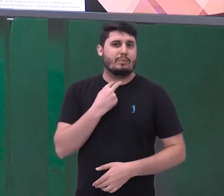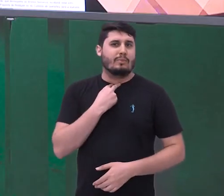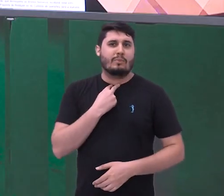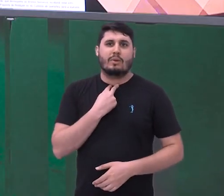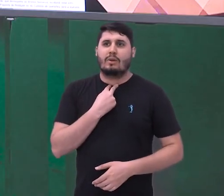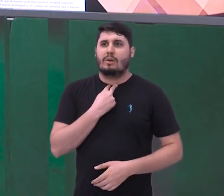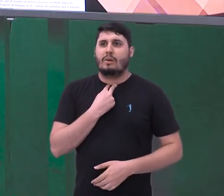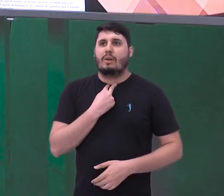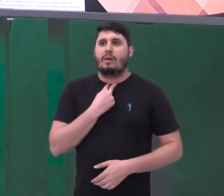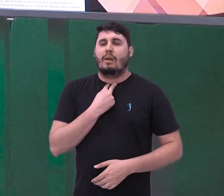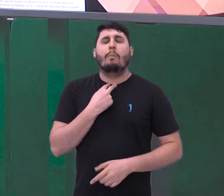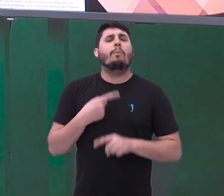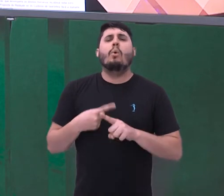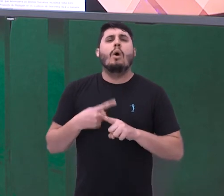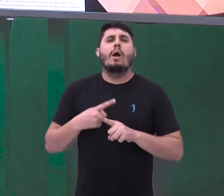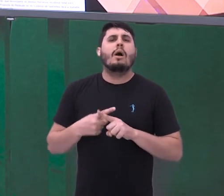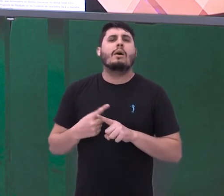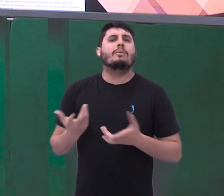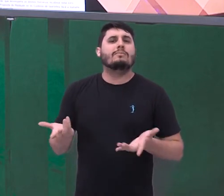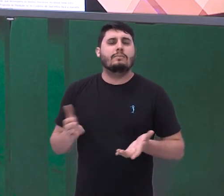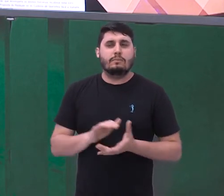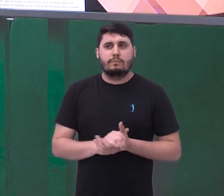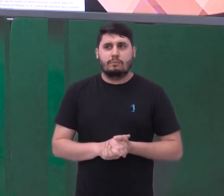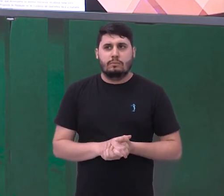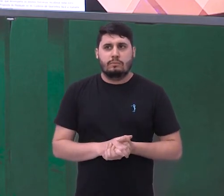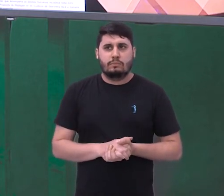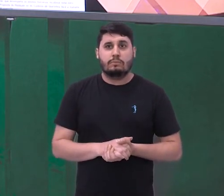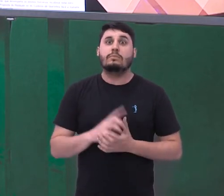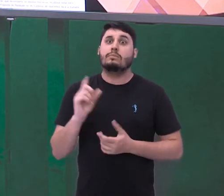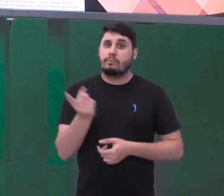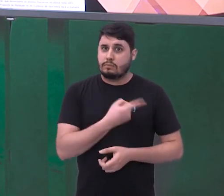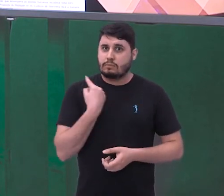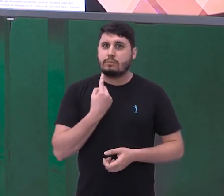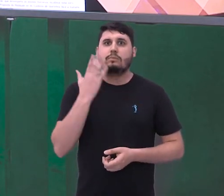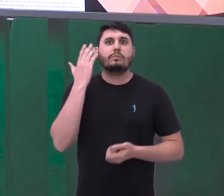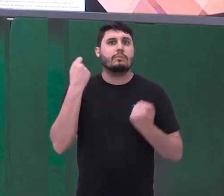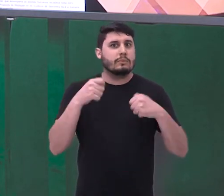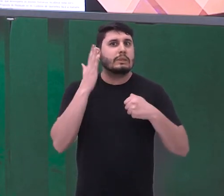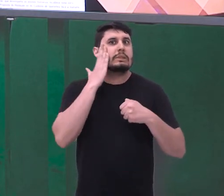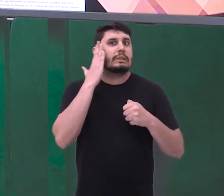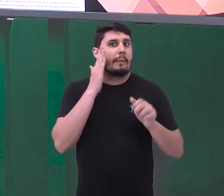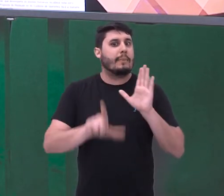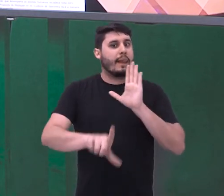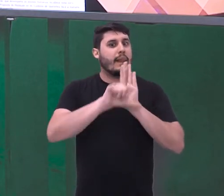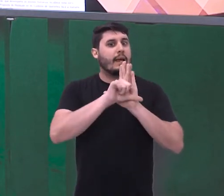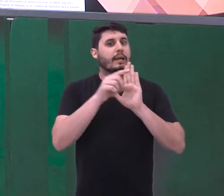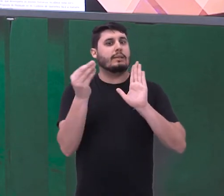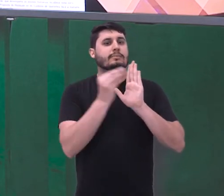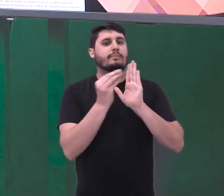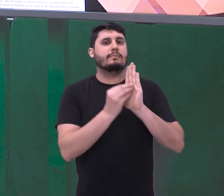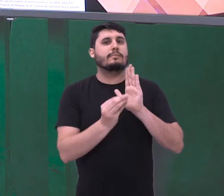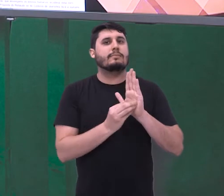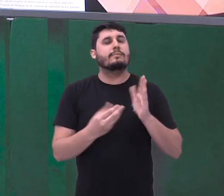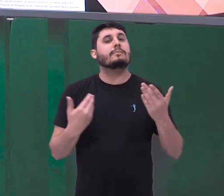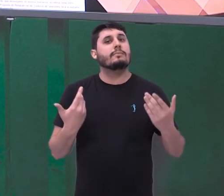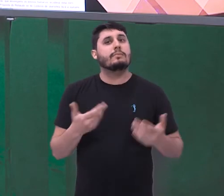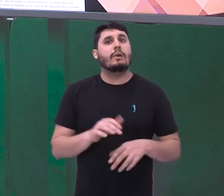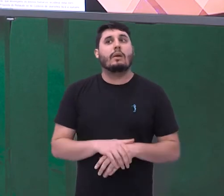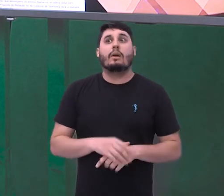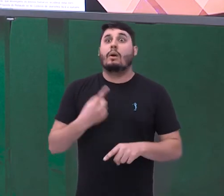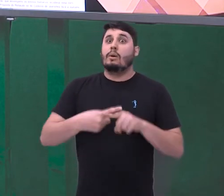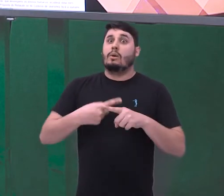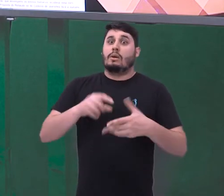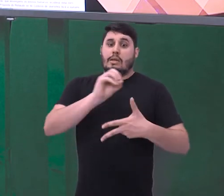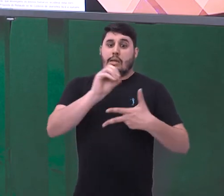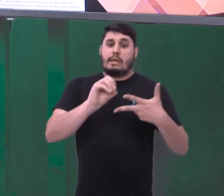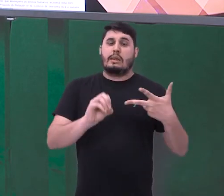pode. Vamos ver por quê? Então é bom saber dessas leis, sabe? Para colocar a lei. O